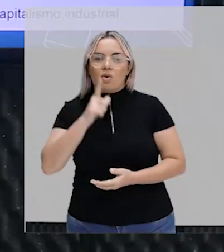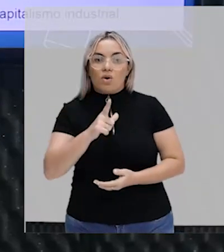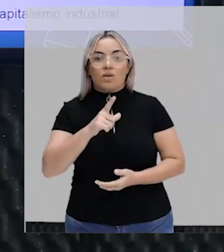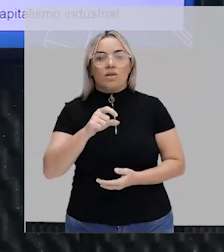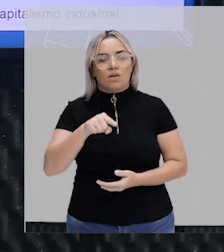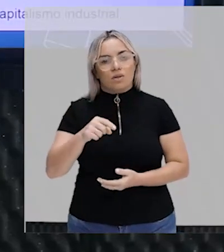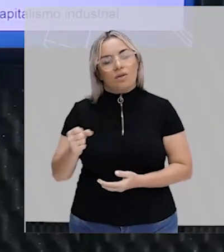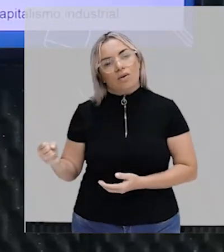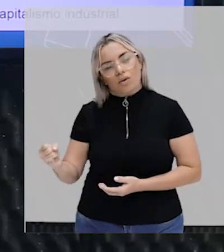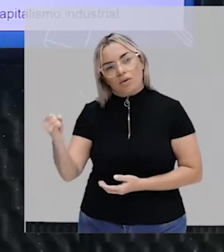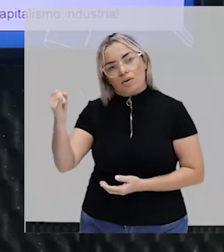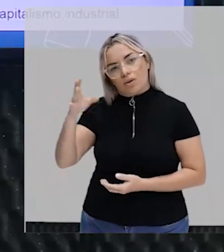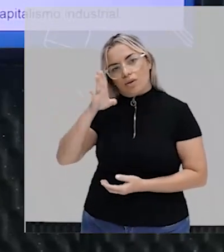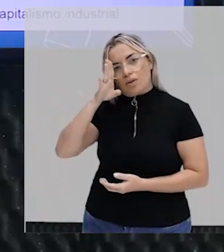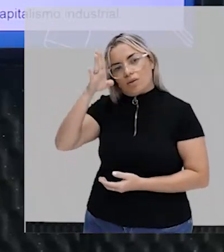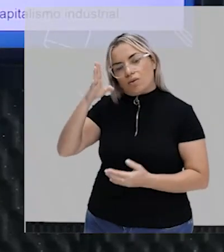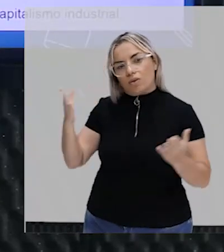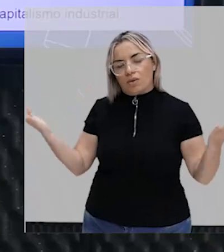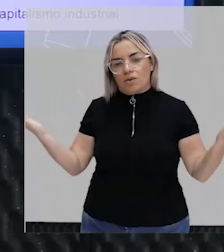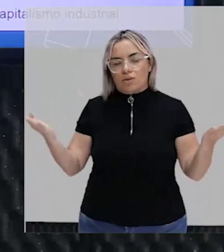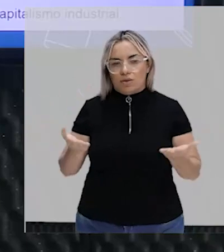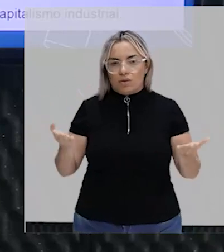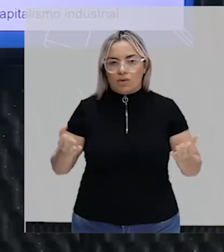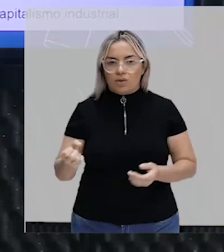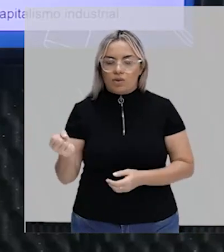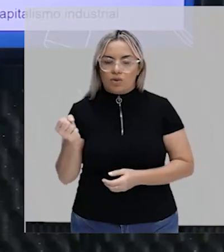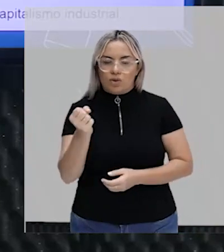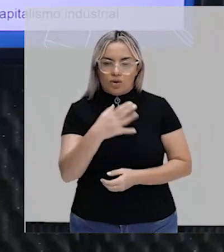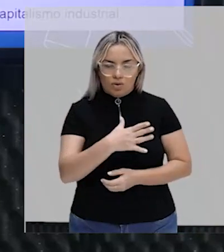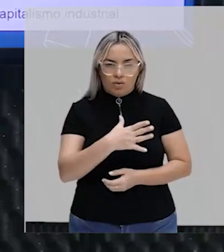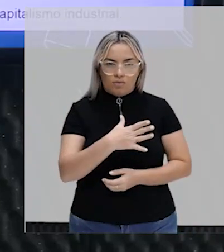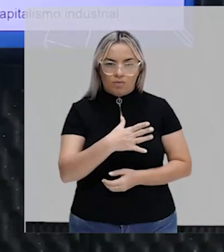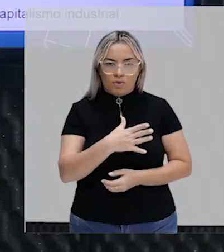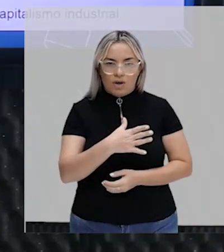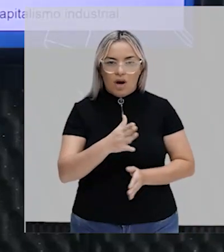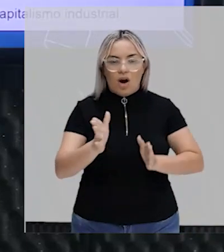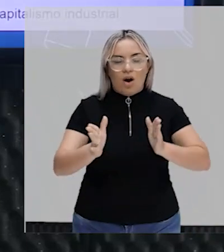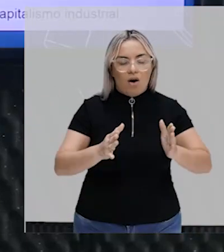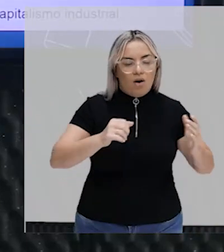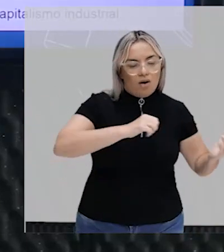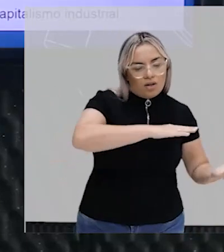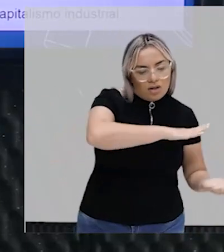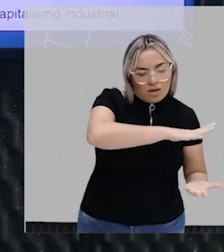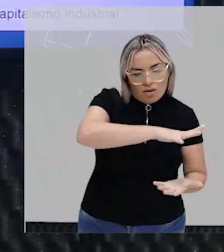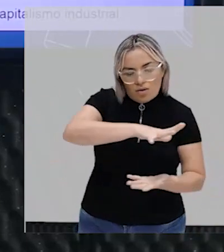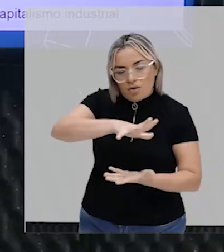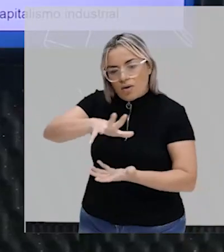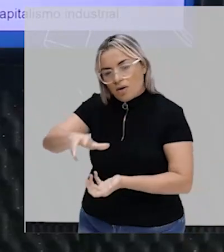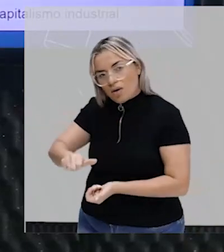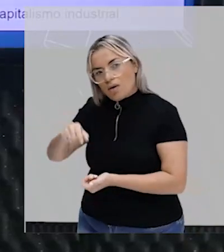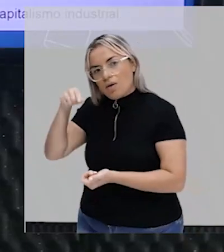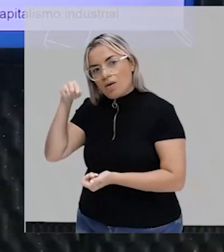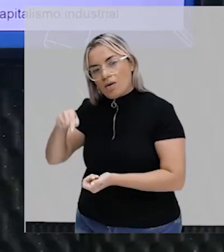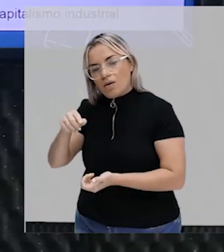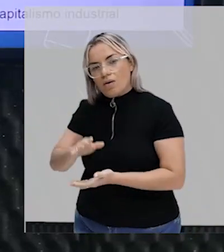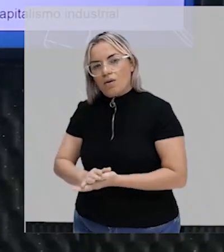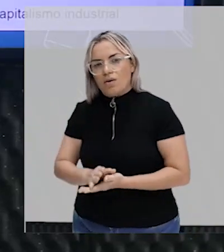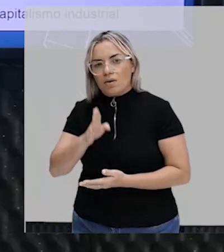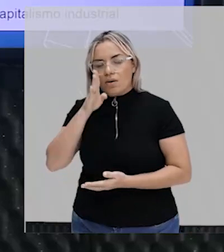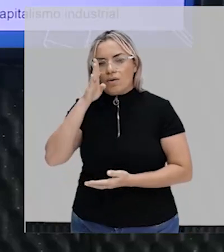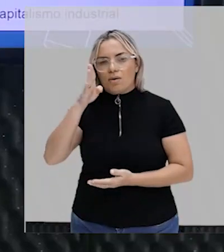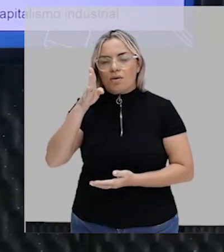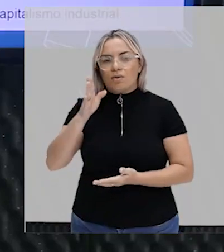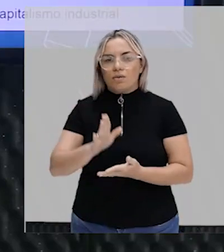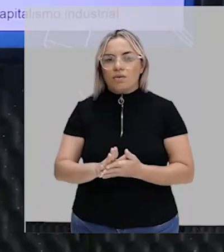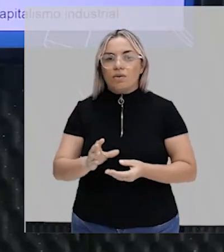importância, principalmente atualmente, né, na nova ordem mundial. E qual vai ser o principal elemento para dinamizar esses blocos